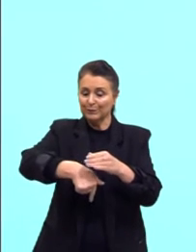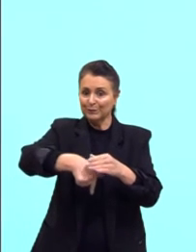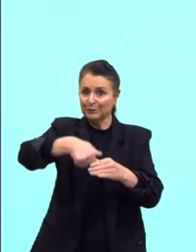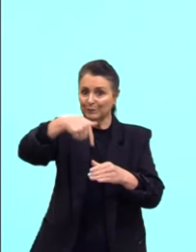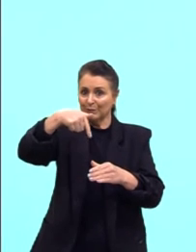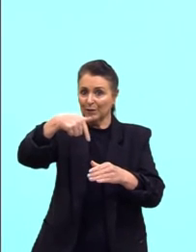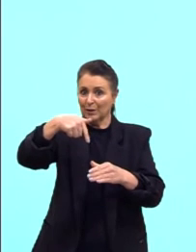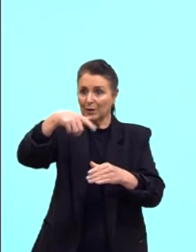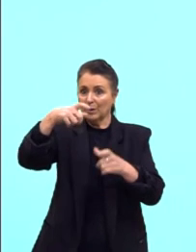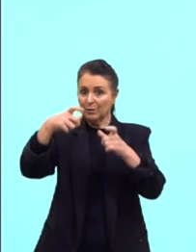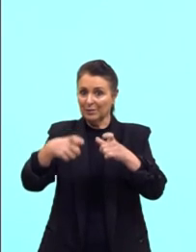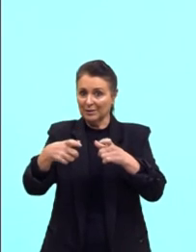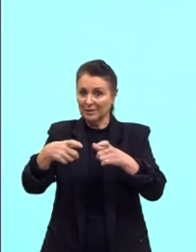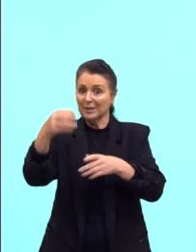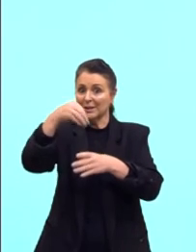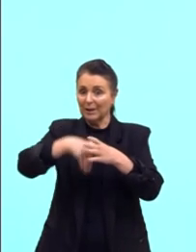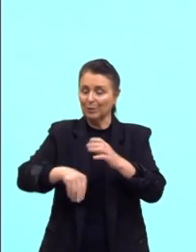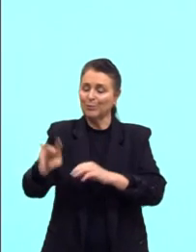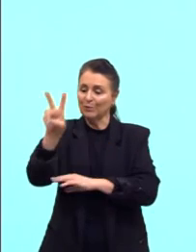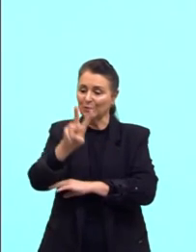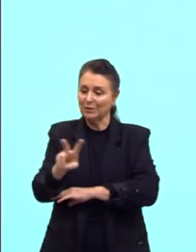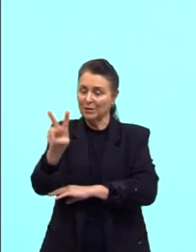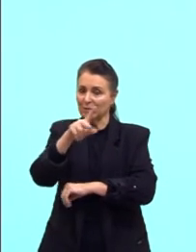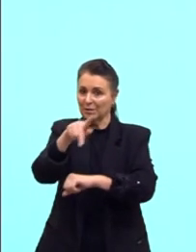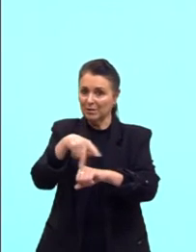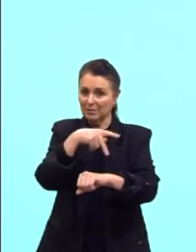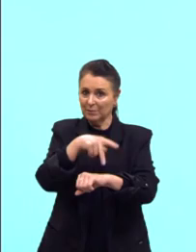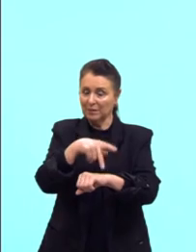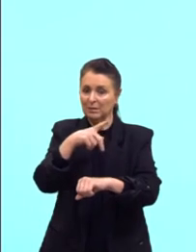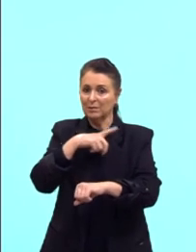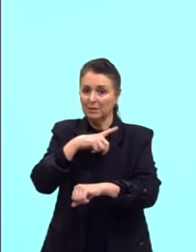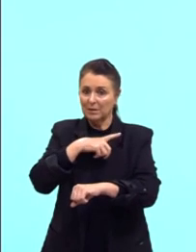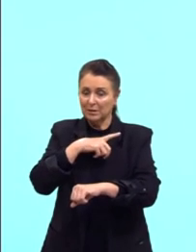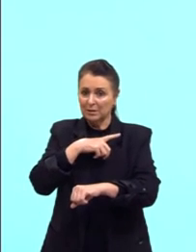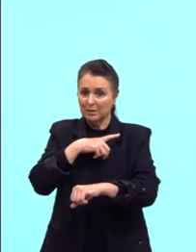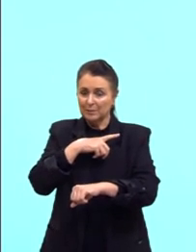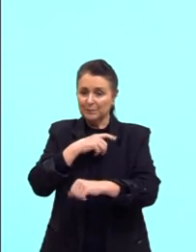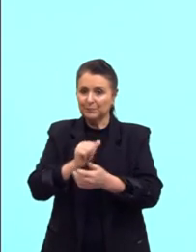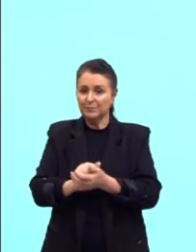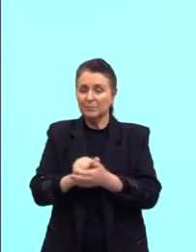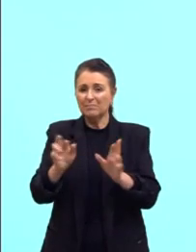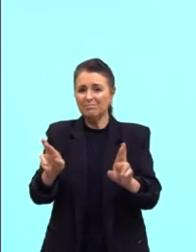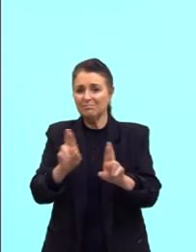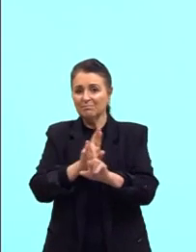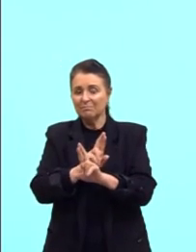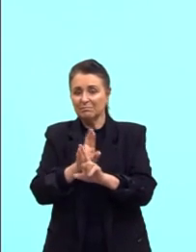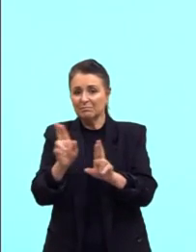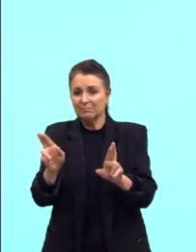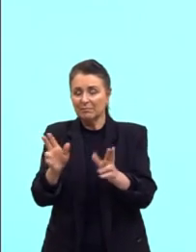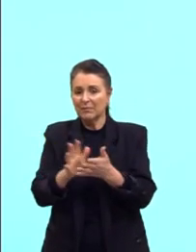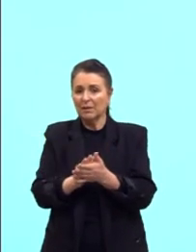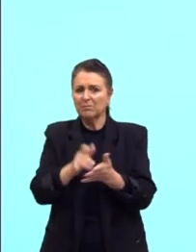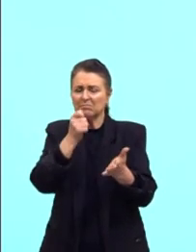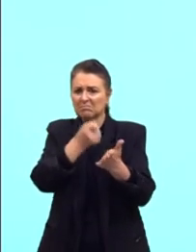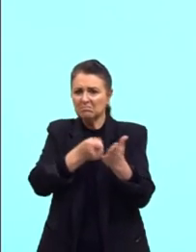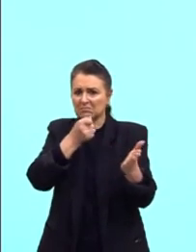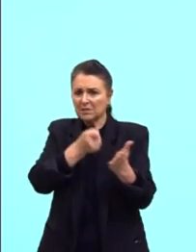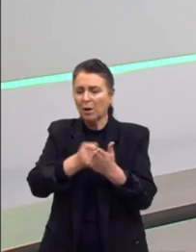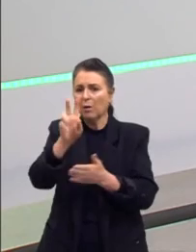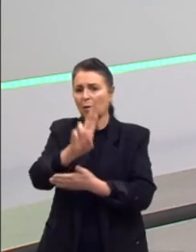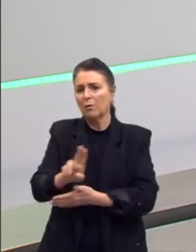petrolíferas estão na Venezuela né então tu sempre vai ter essa questão de relacionada né a tentar